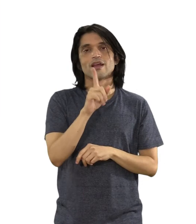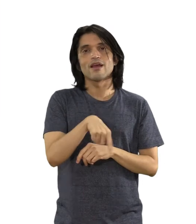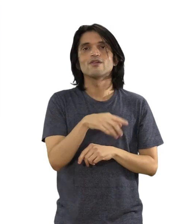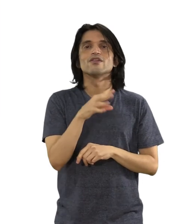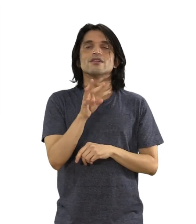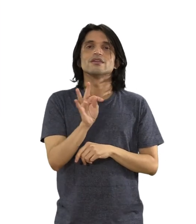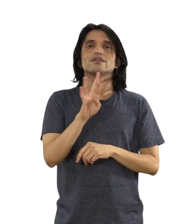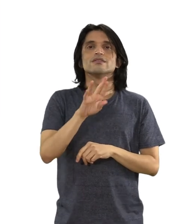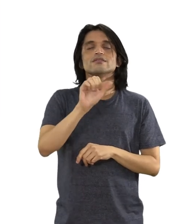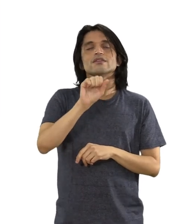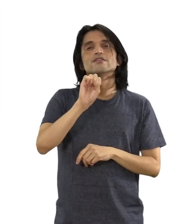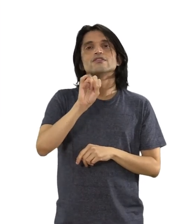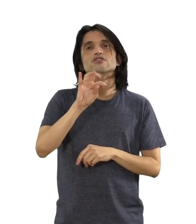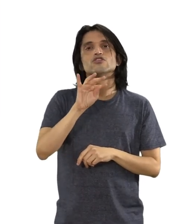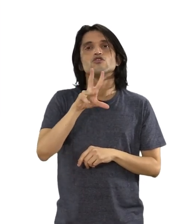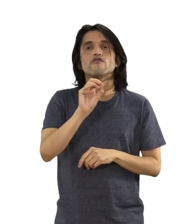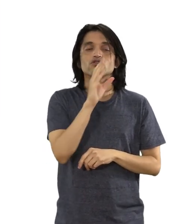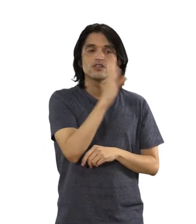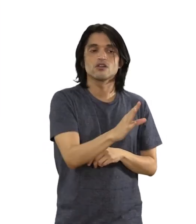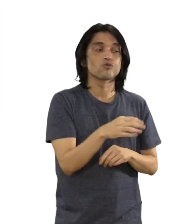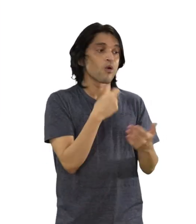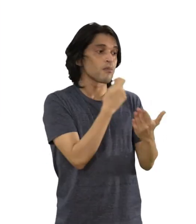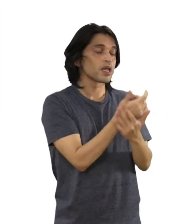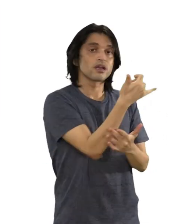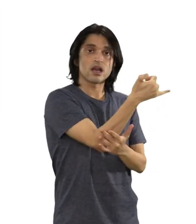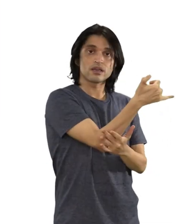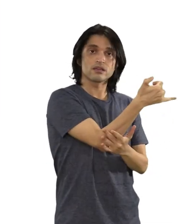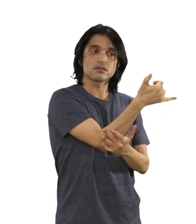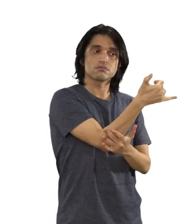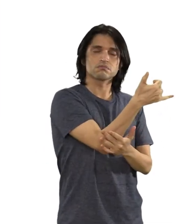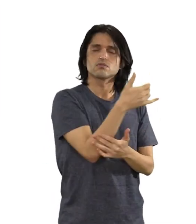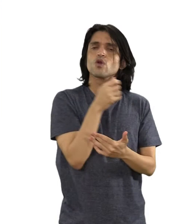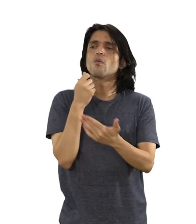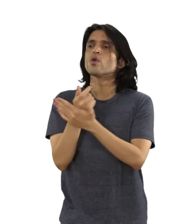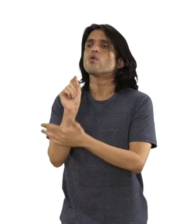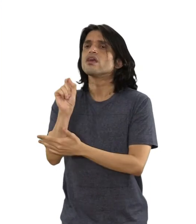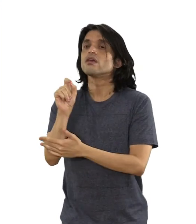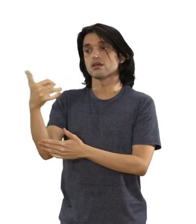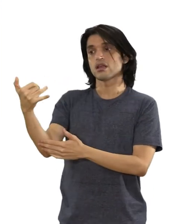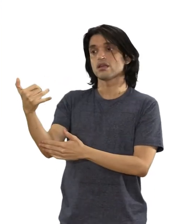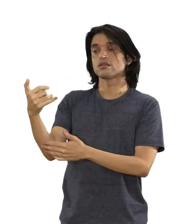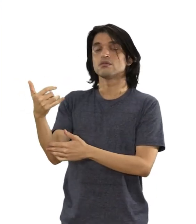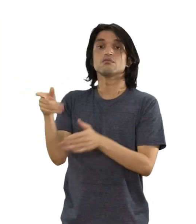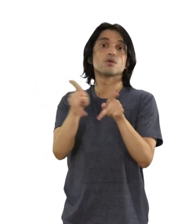caneta. Comprou o quê? Uma caneta. Não tem preposição. Esse verbo é transitivo